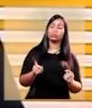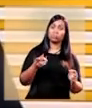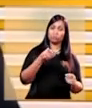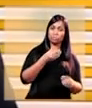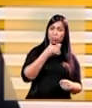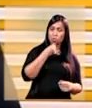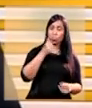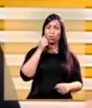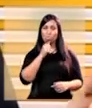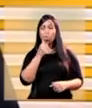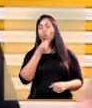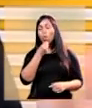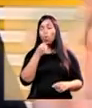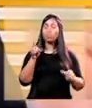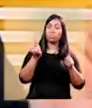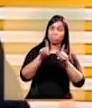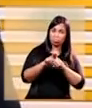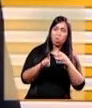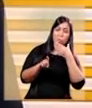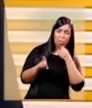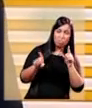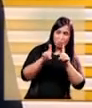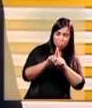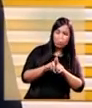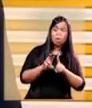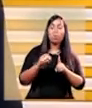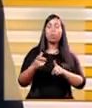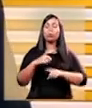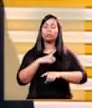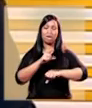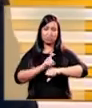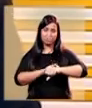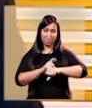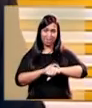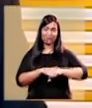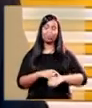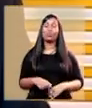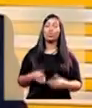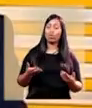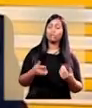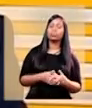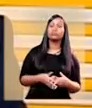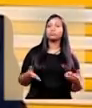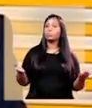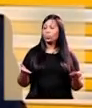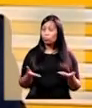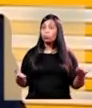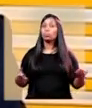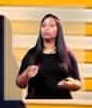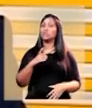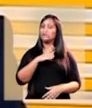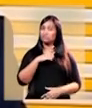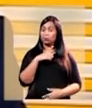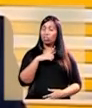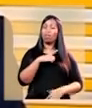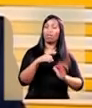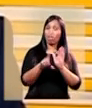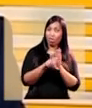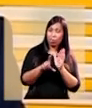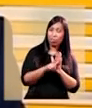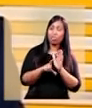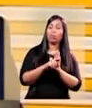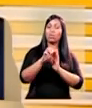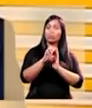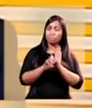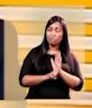homoafetivos, mas eles querem determinar prazos agora, é isso? Eu andei pesquisando. Isso. Hoje nós temos a